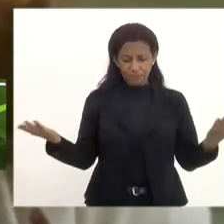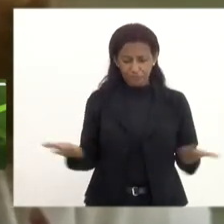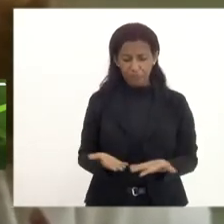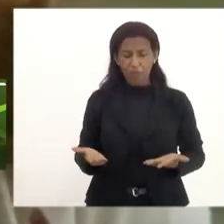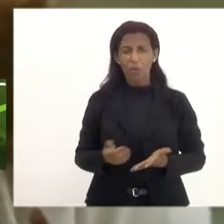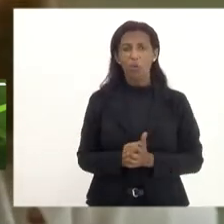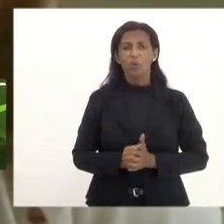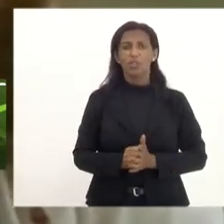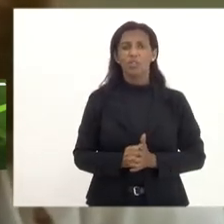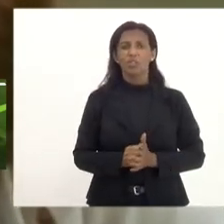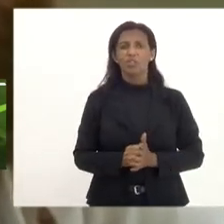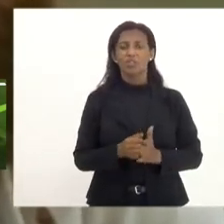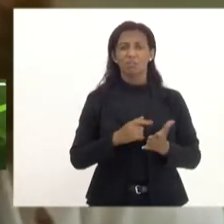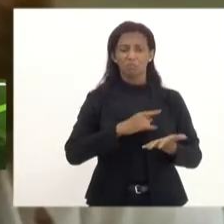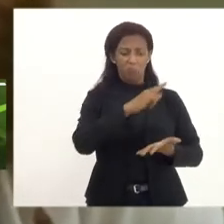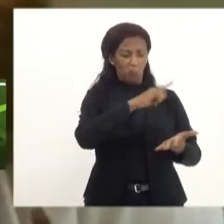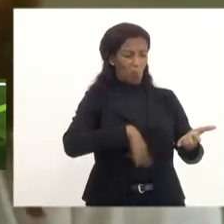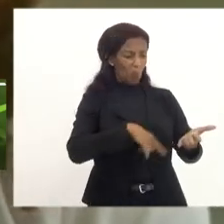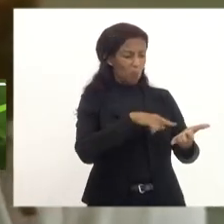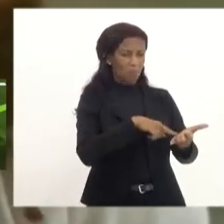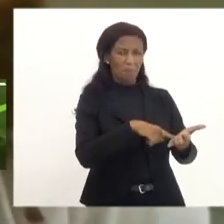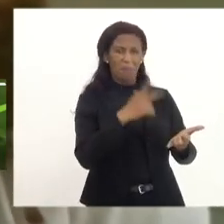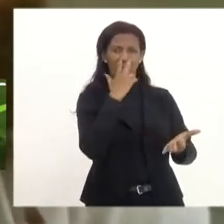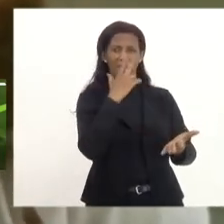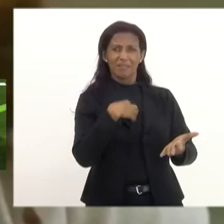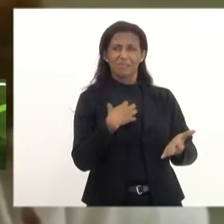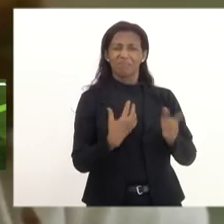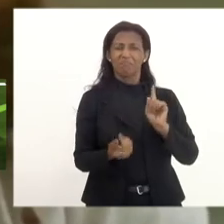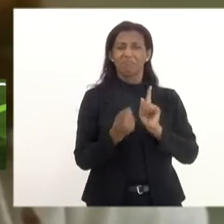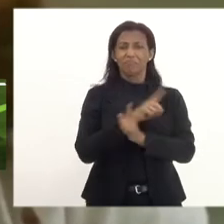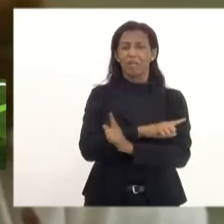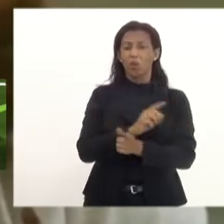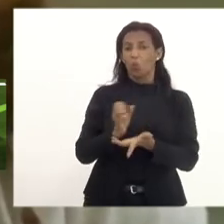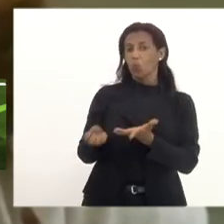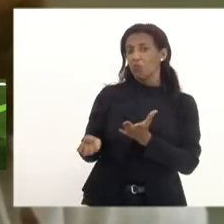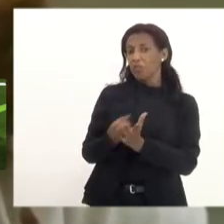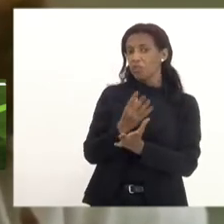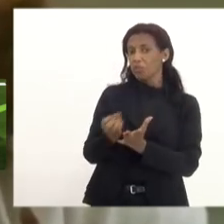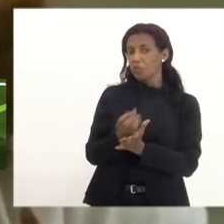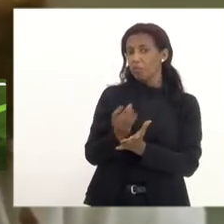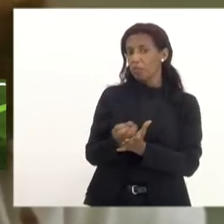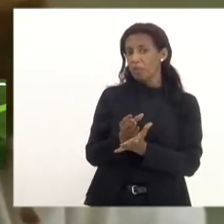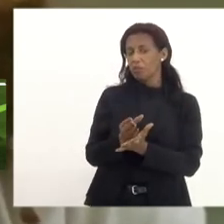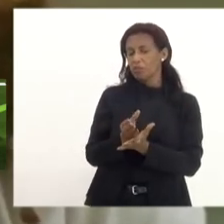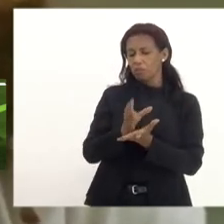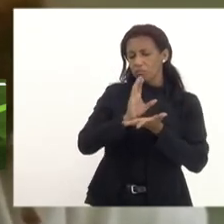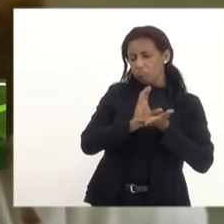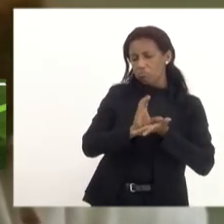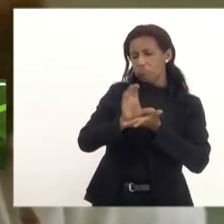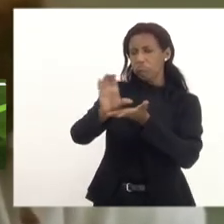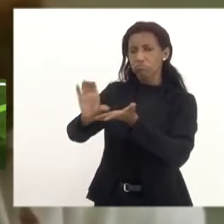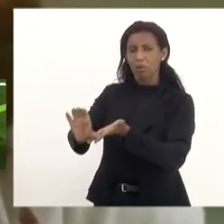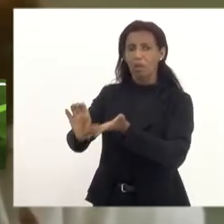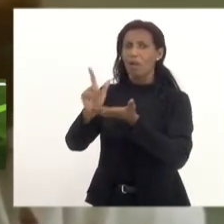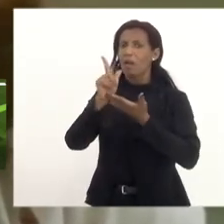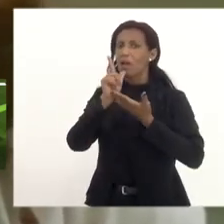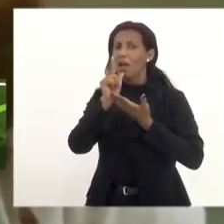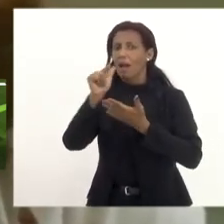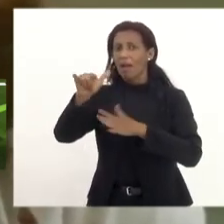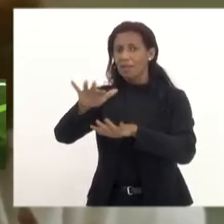essa cláusula ela tem o sentido oposto, né? Quer dizer, o investimento destinado às águas